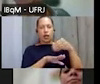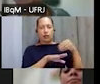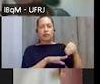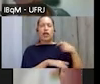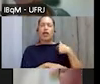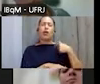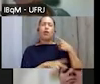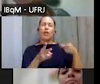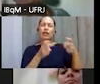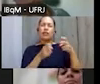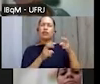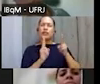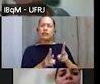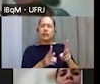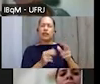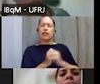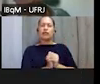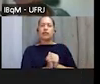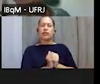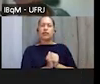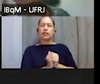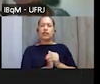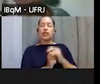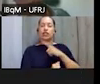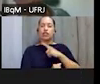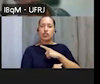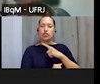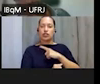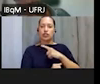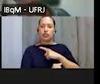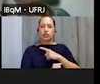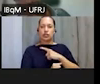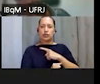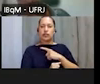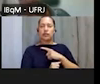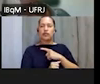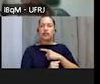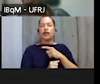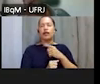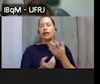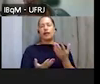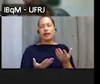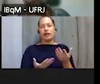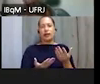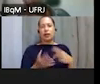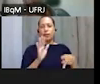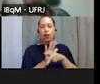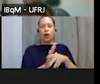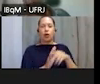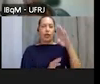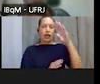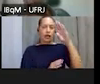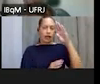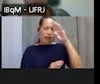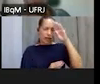percebi que havia e há uma reação muito forte da academia brasileira